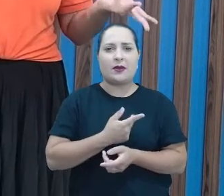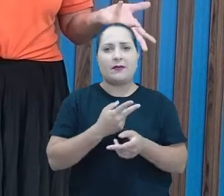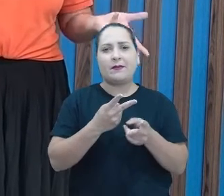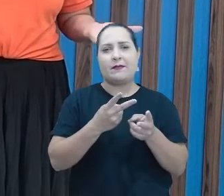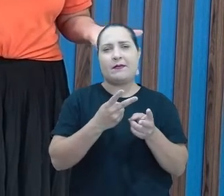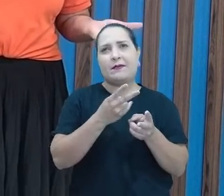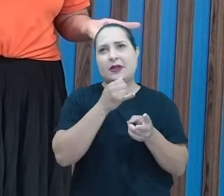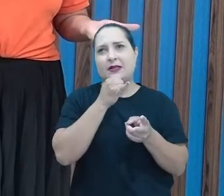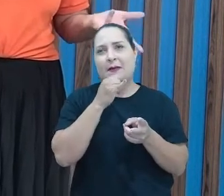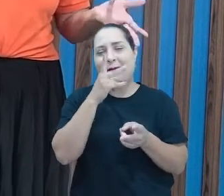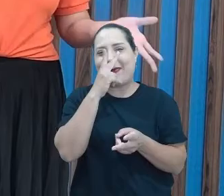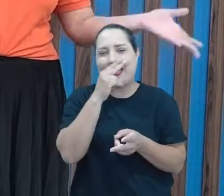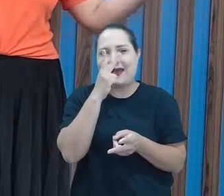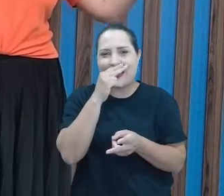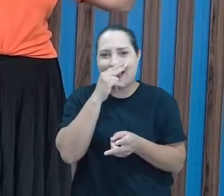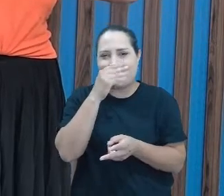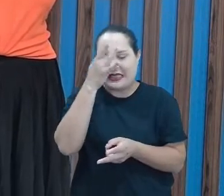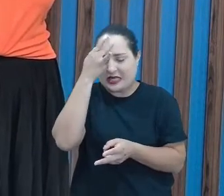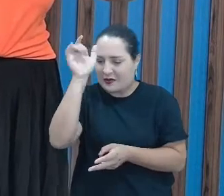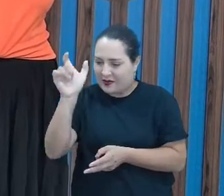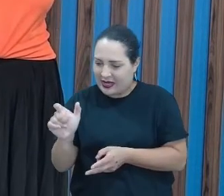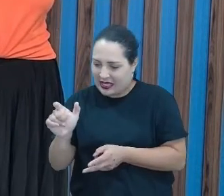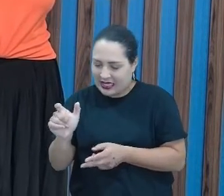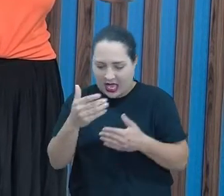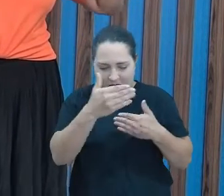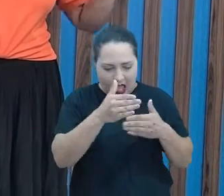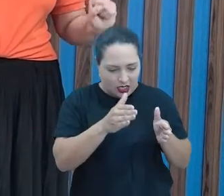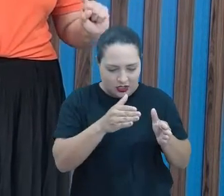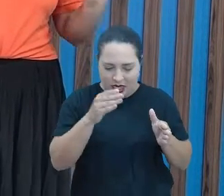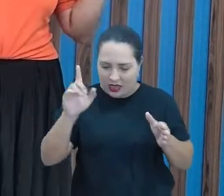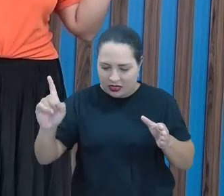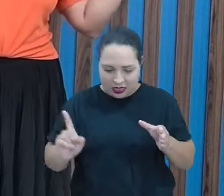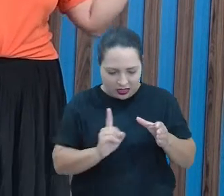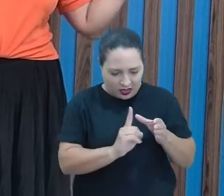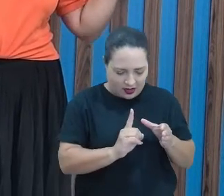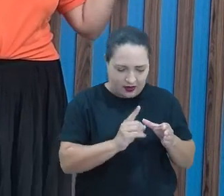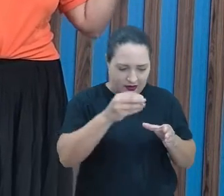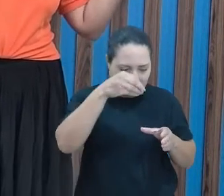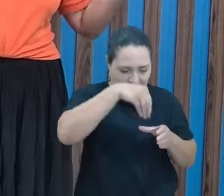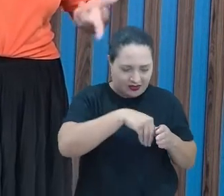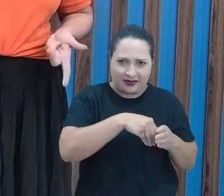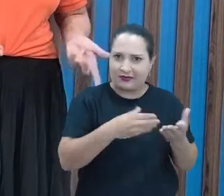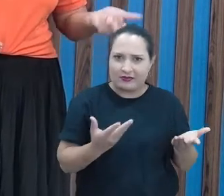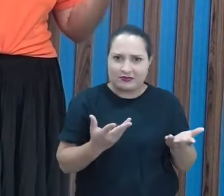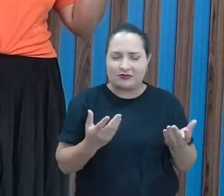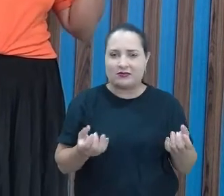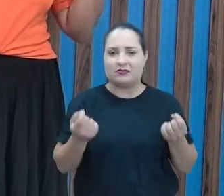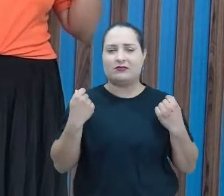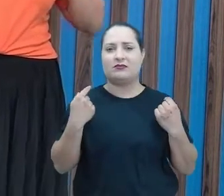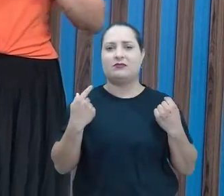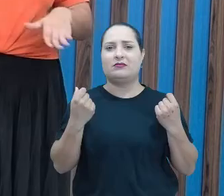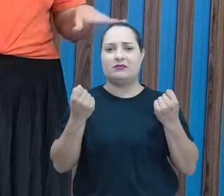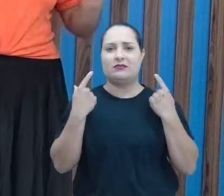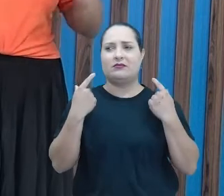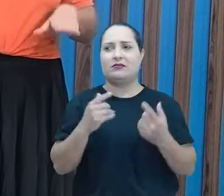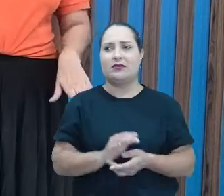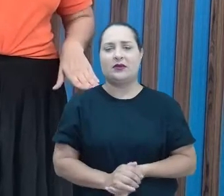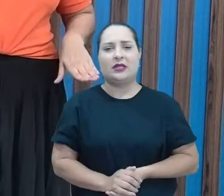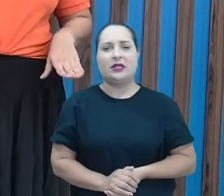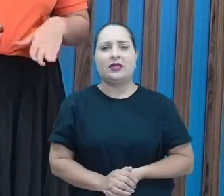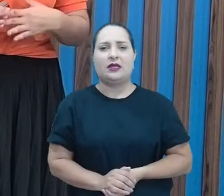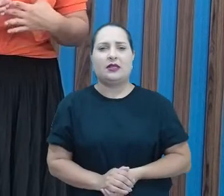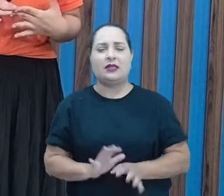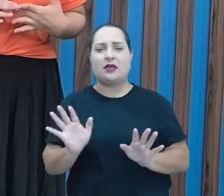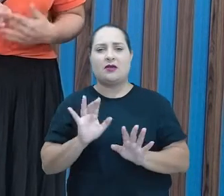em caixinhas. E os anúncios publicitários e outros gêneros textuais, eles são não só gêneros textuais,